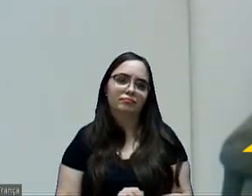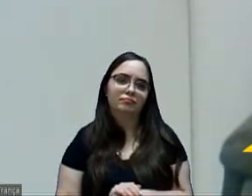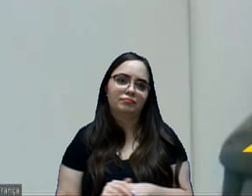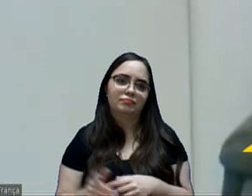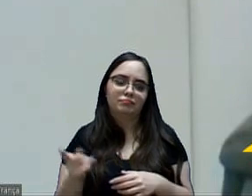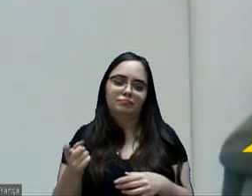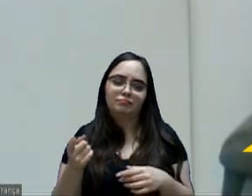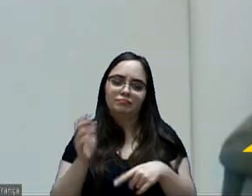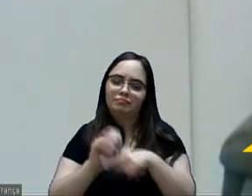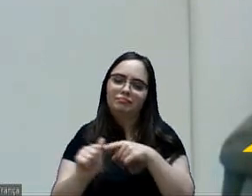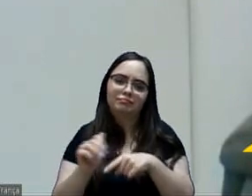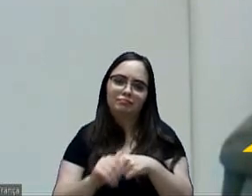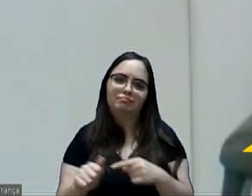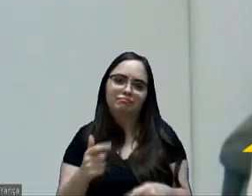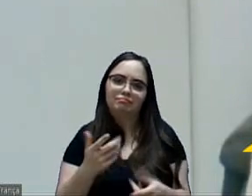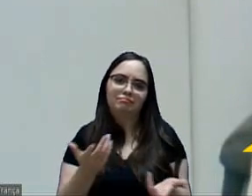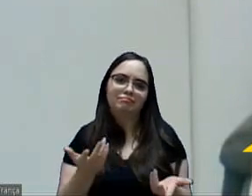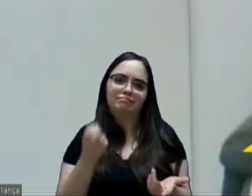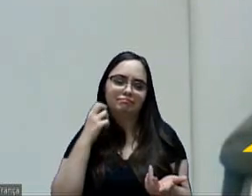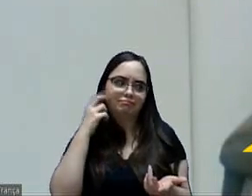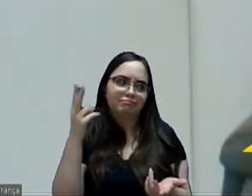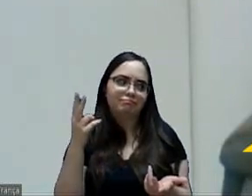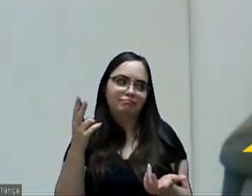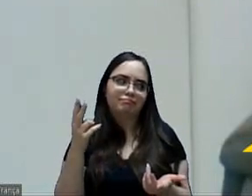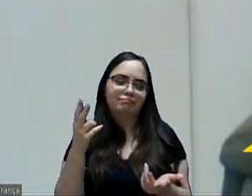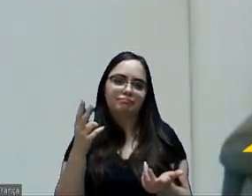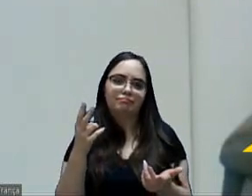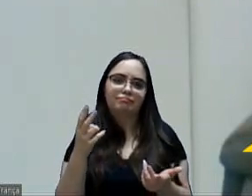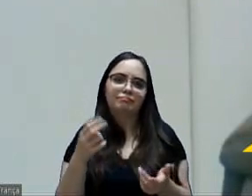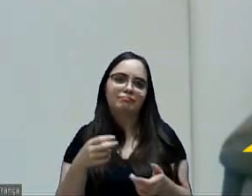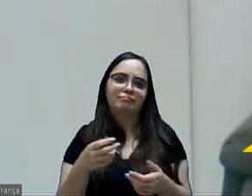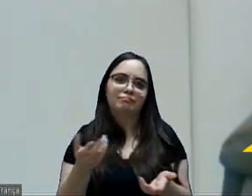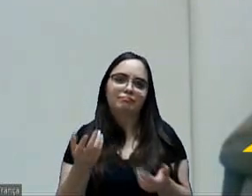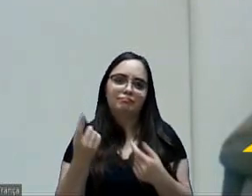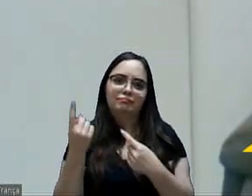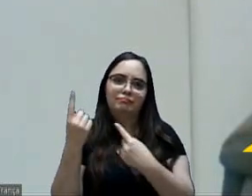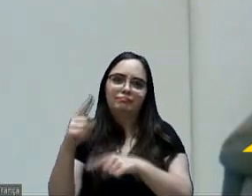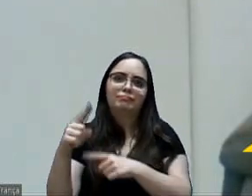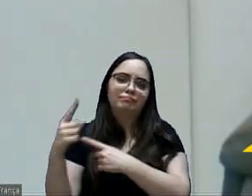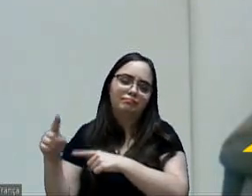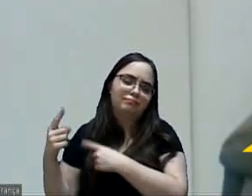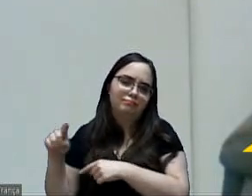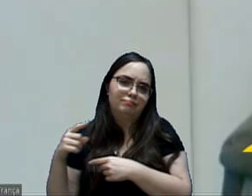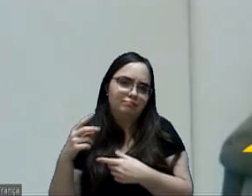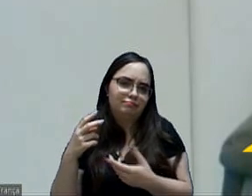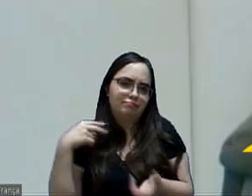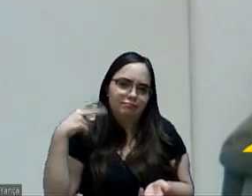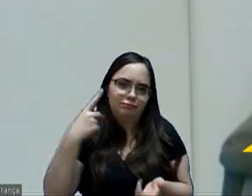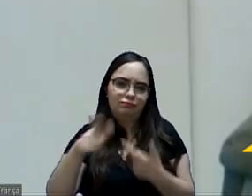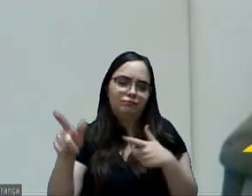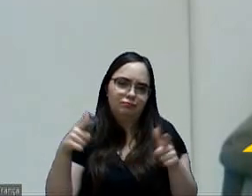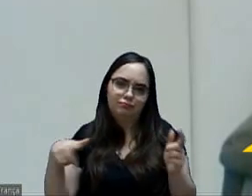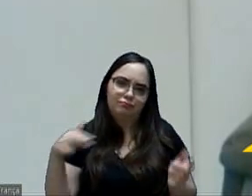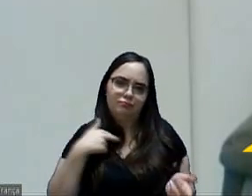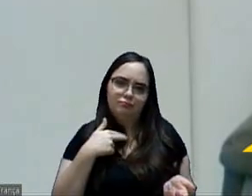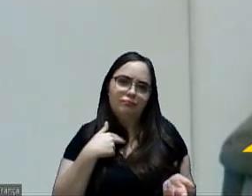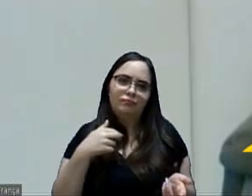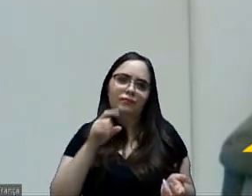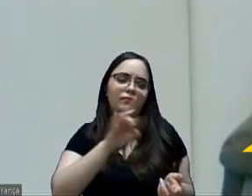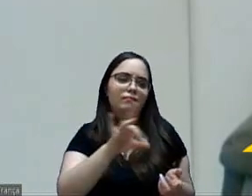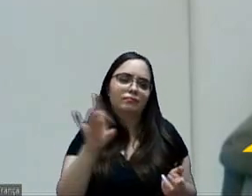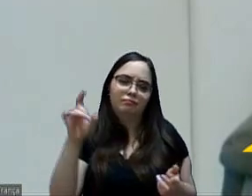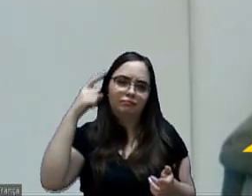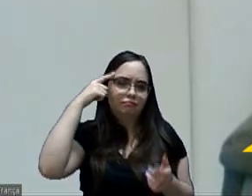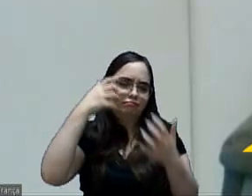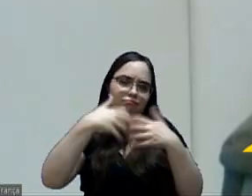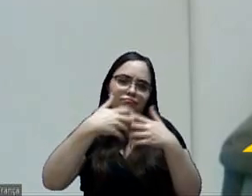postura sua, principalmente no sentido de querer vir ameaçar vereador. Esse vereador vota de acordo com a minha consciência, vota